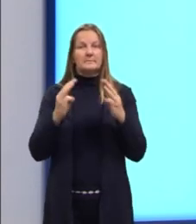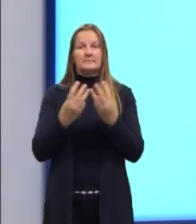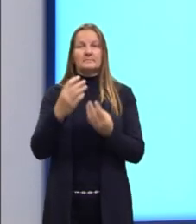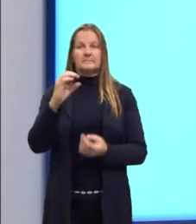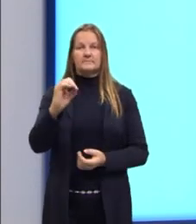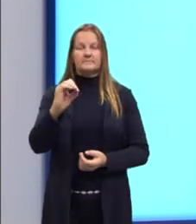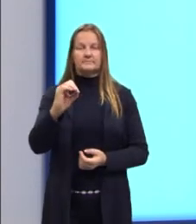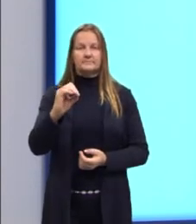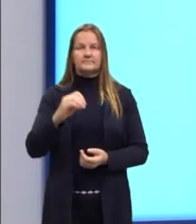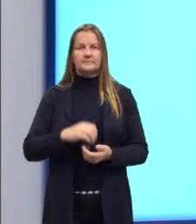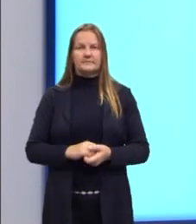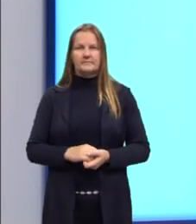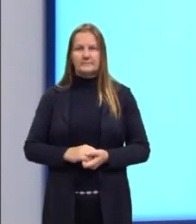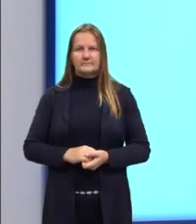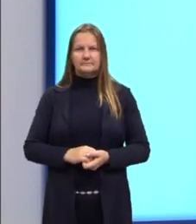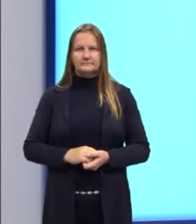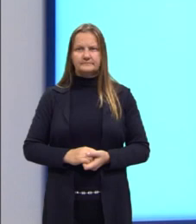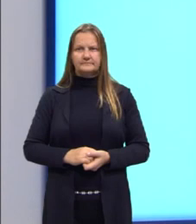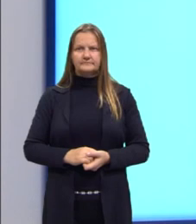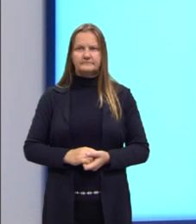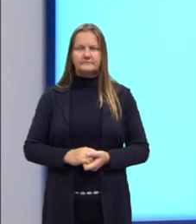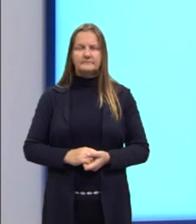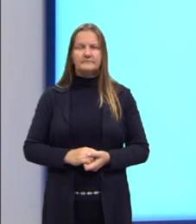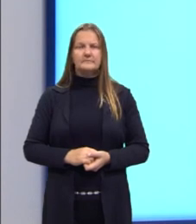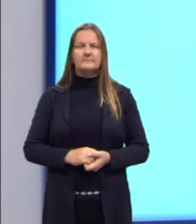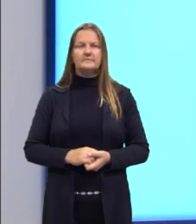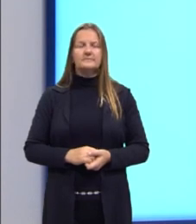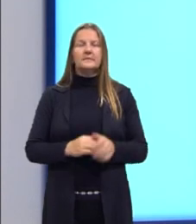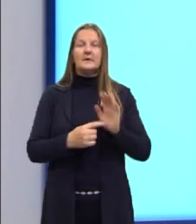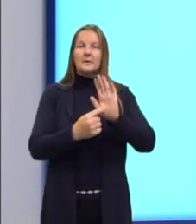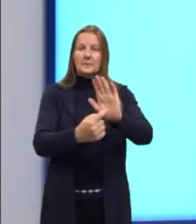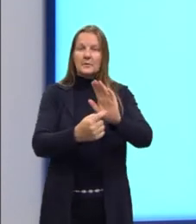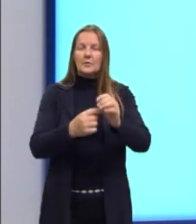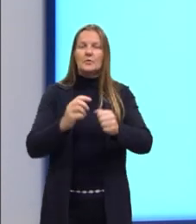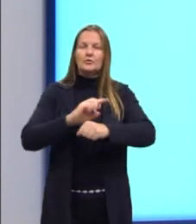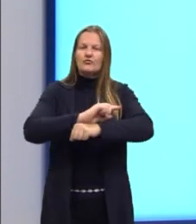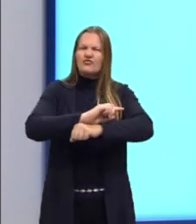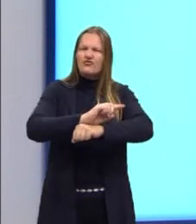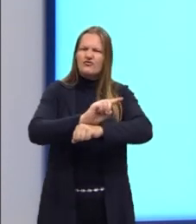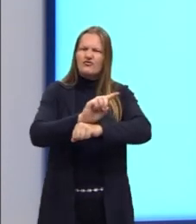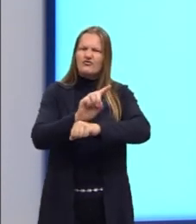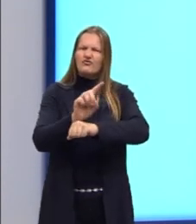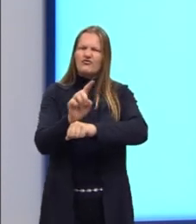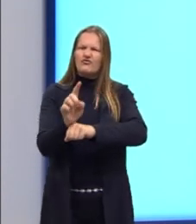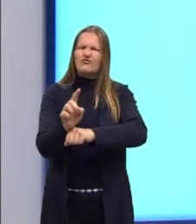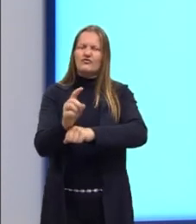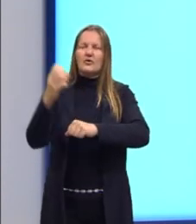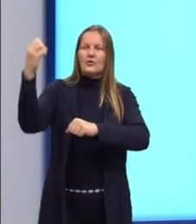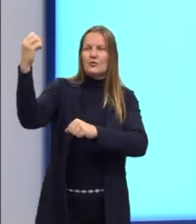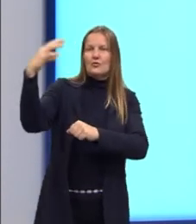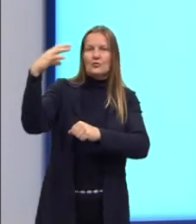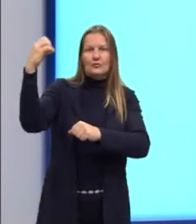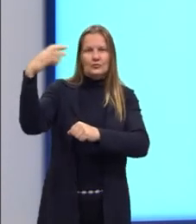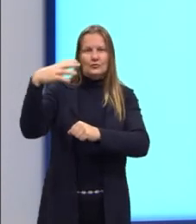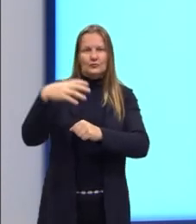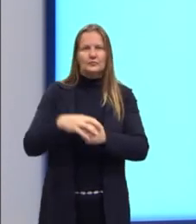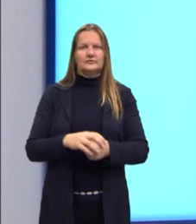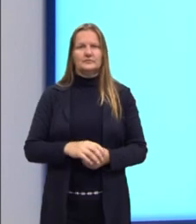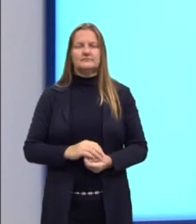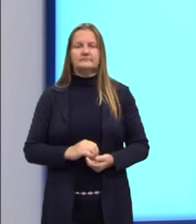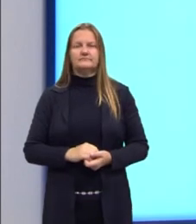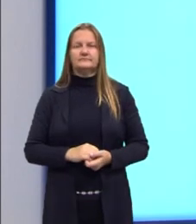e não influencia no número atômico apresenta um poder de penetração superior a alfabeta